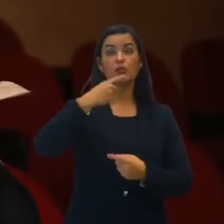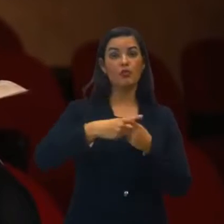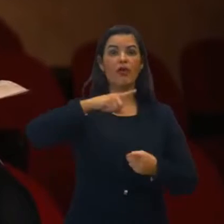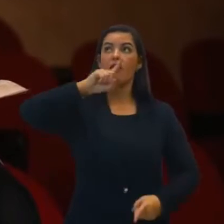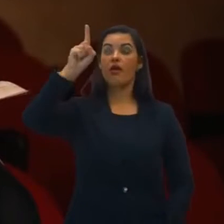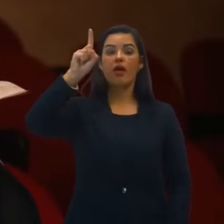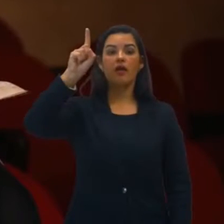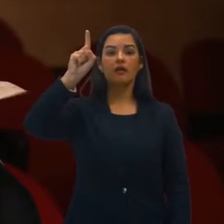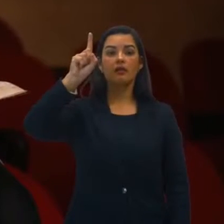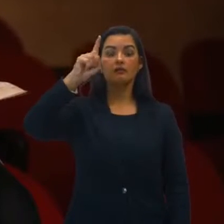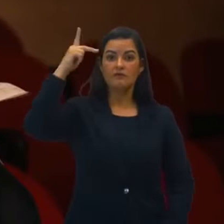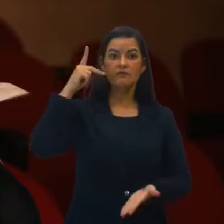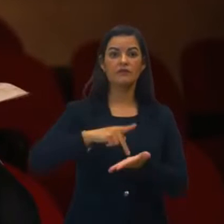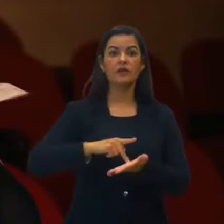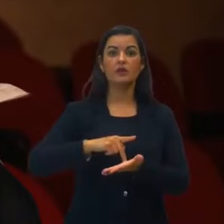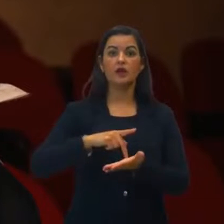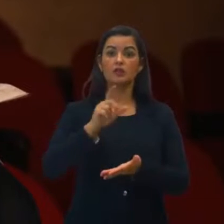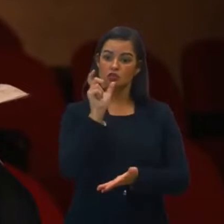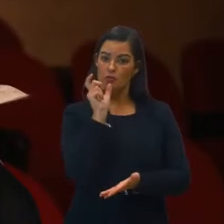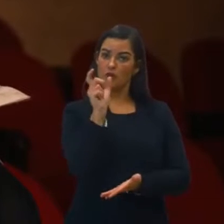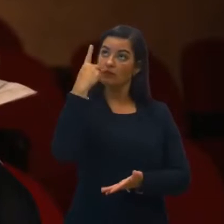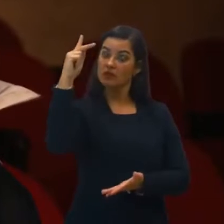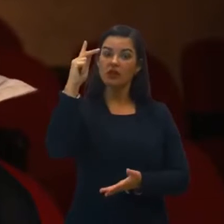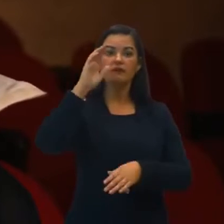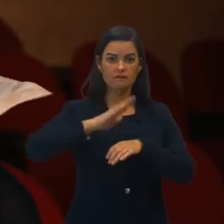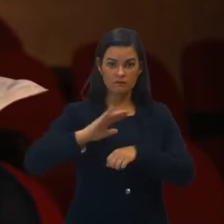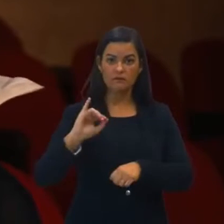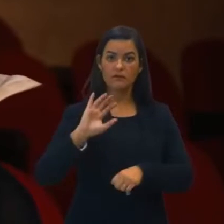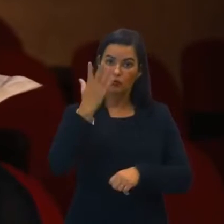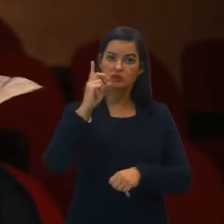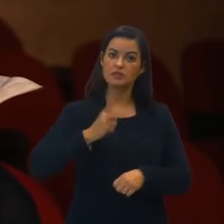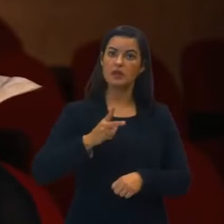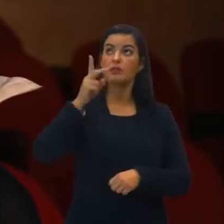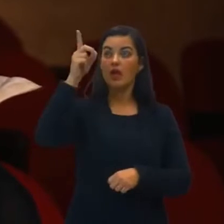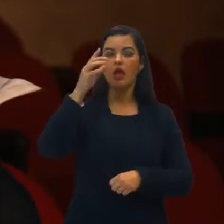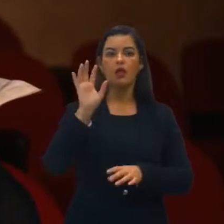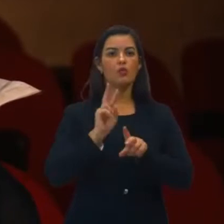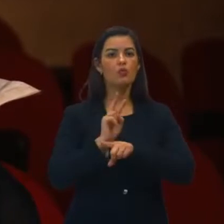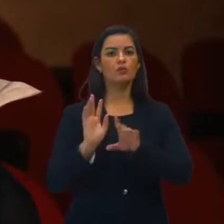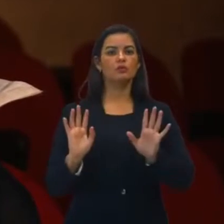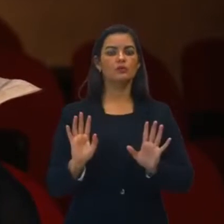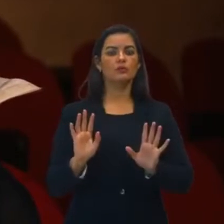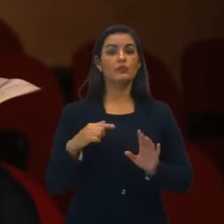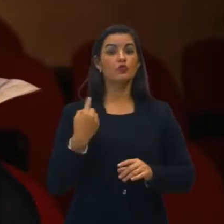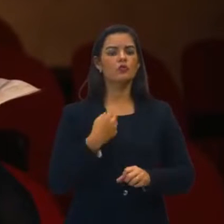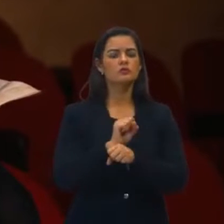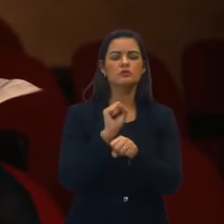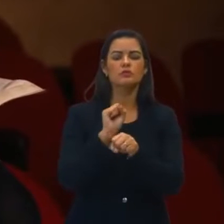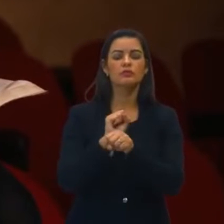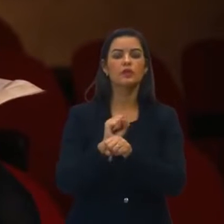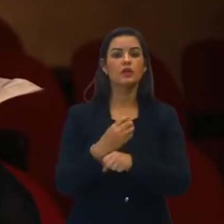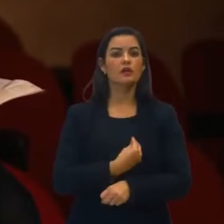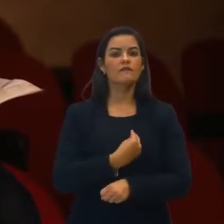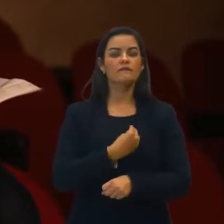própria palavra em a cumprir. Nós aguardamos um poderoso reavivamento espiritual,